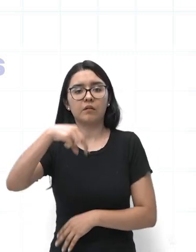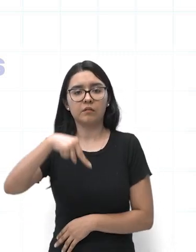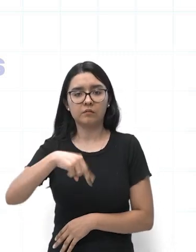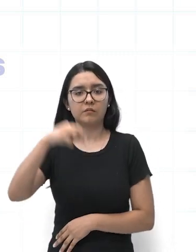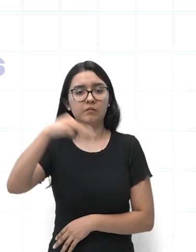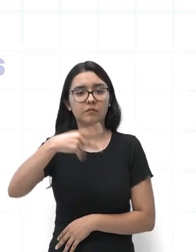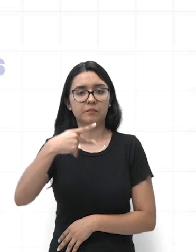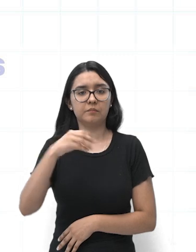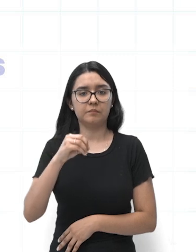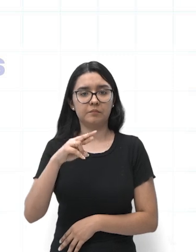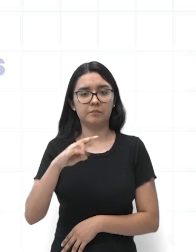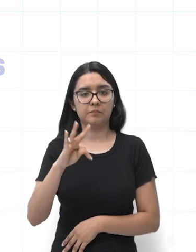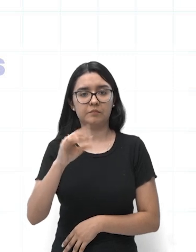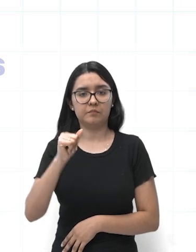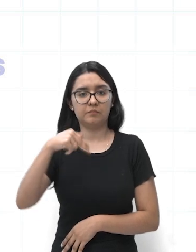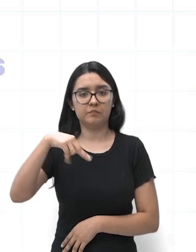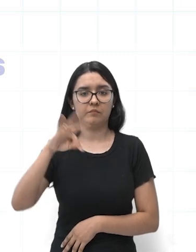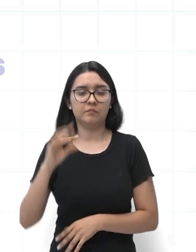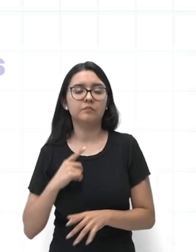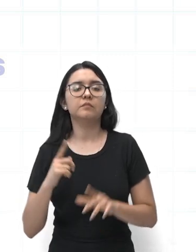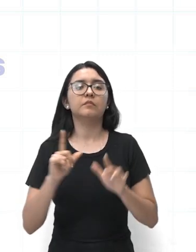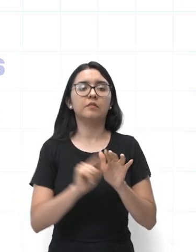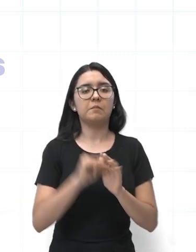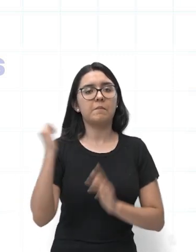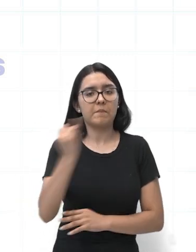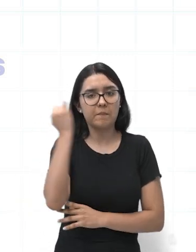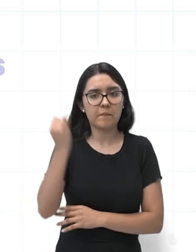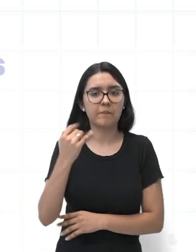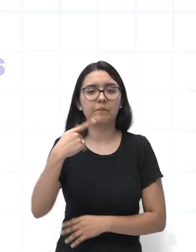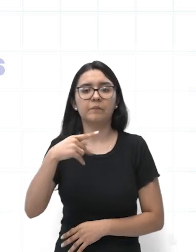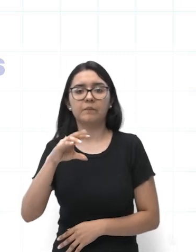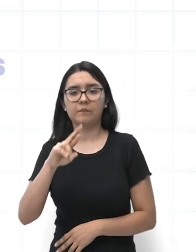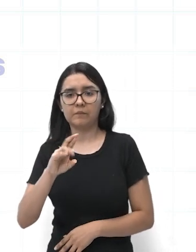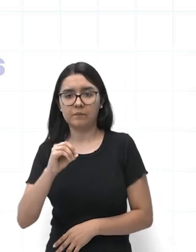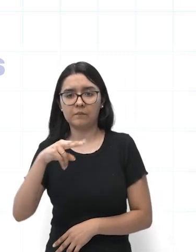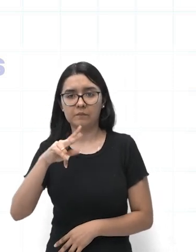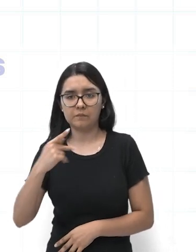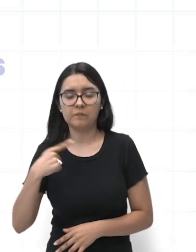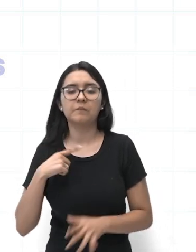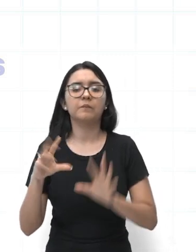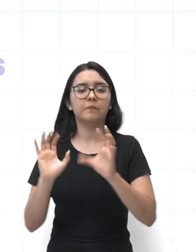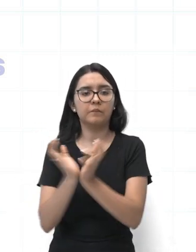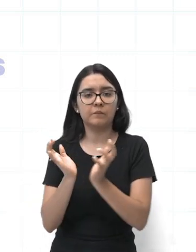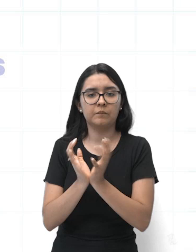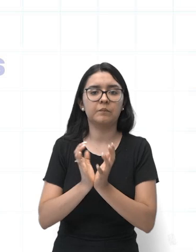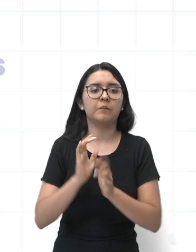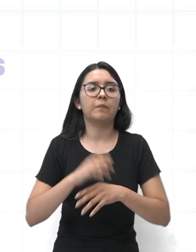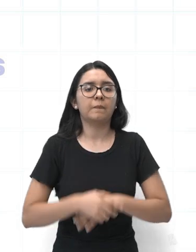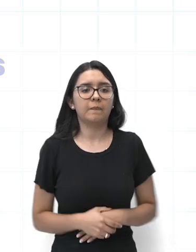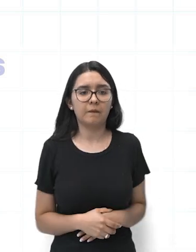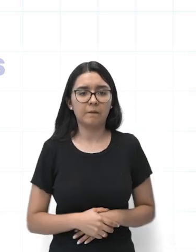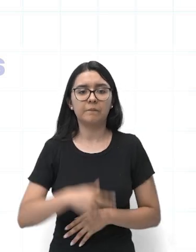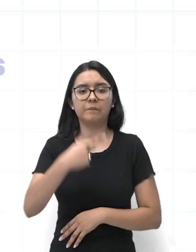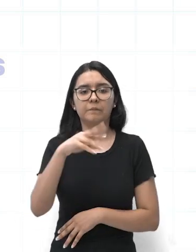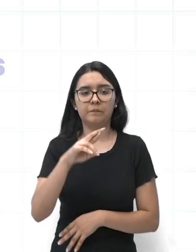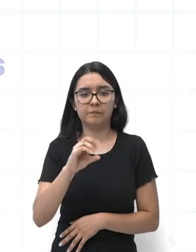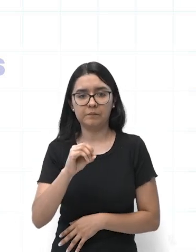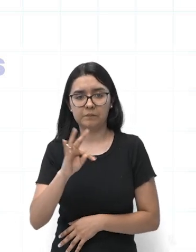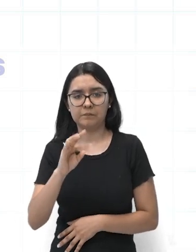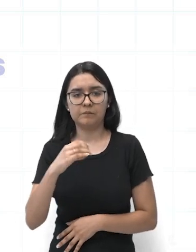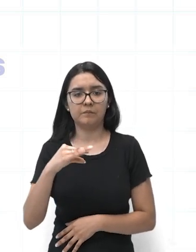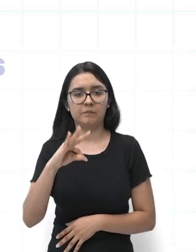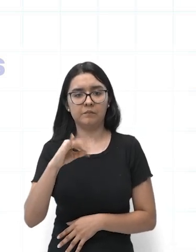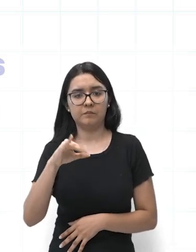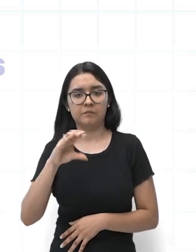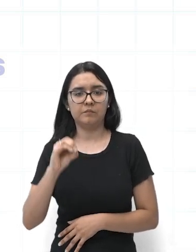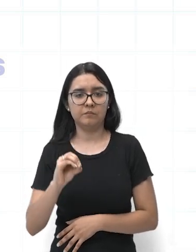importante. Group é grupo. Protection, proteção. Education,